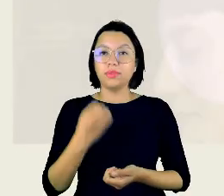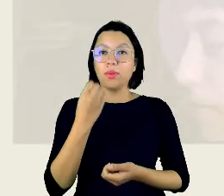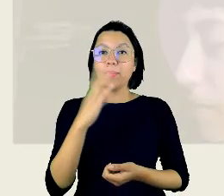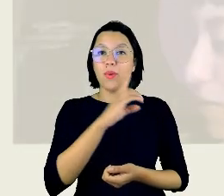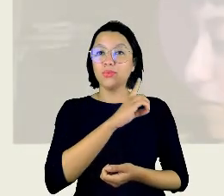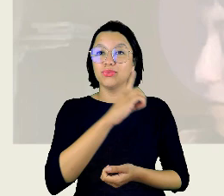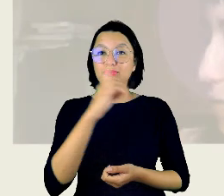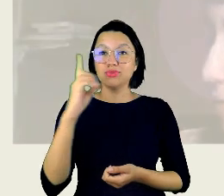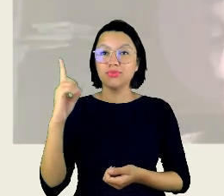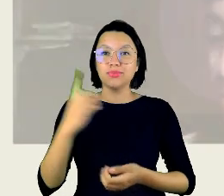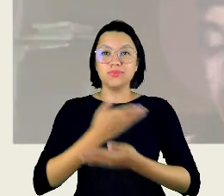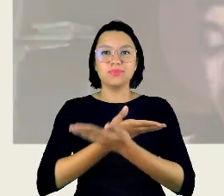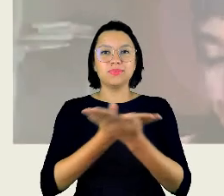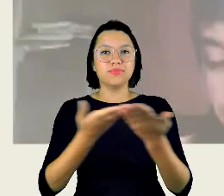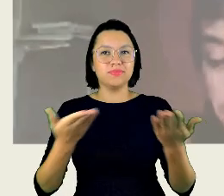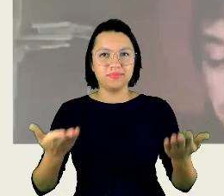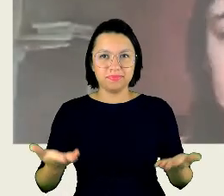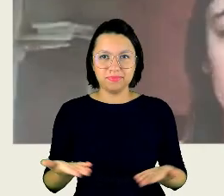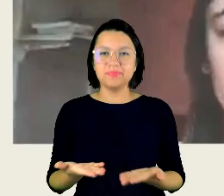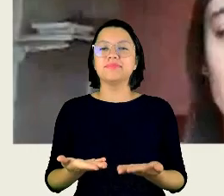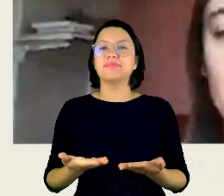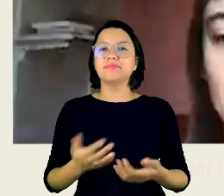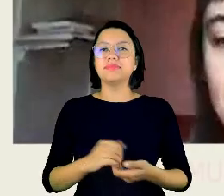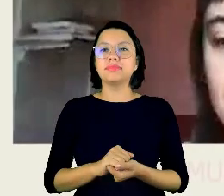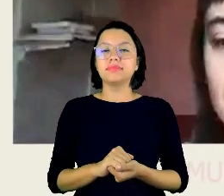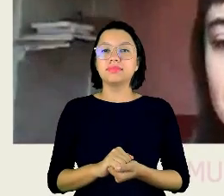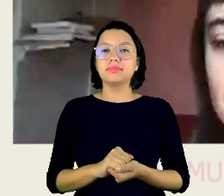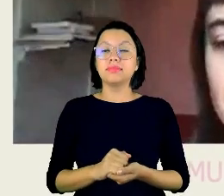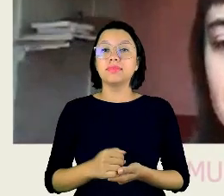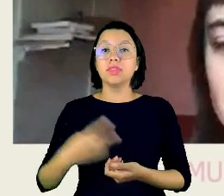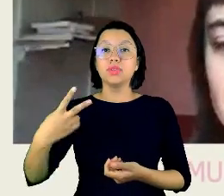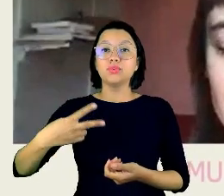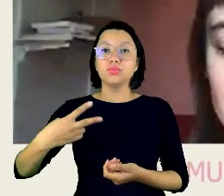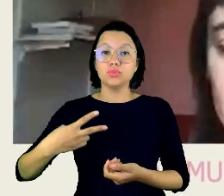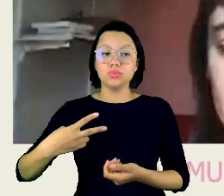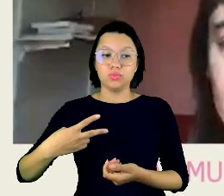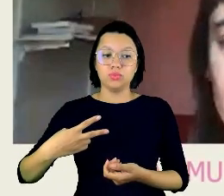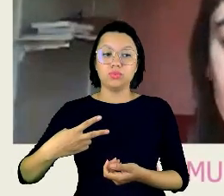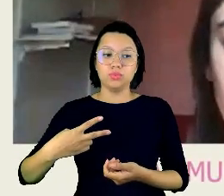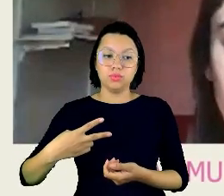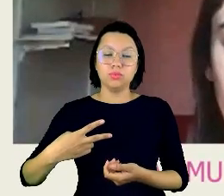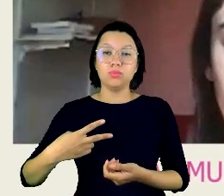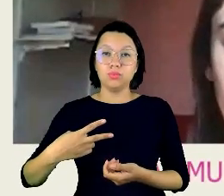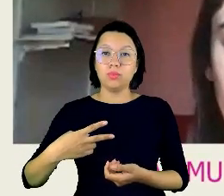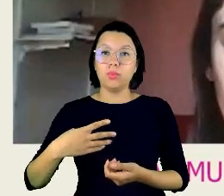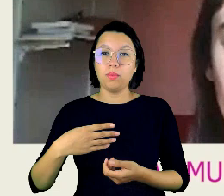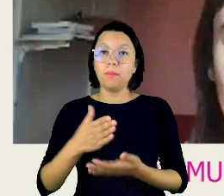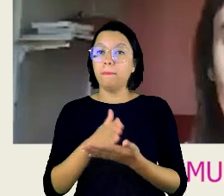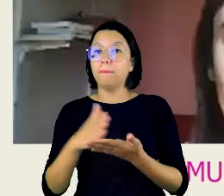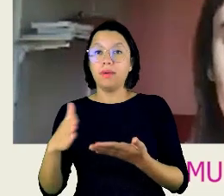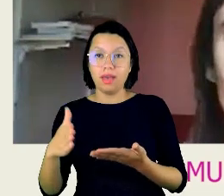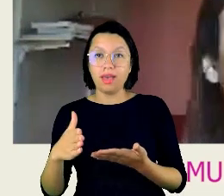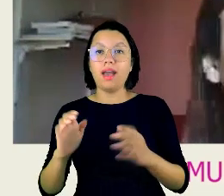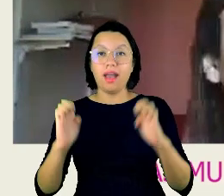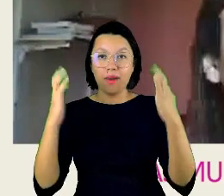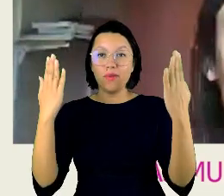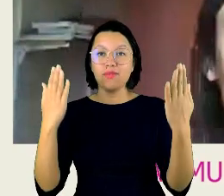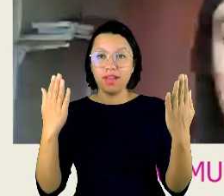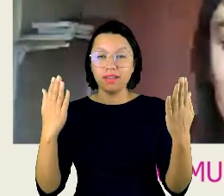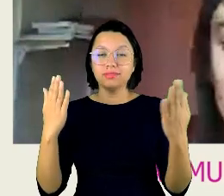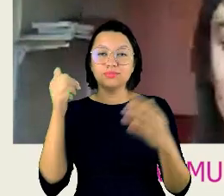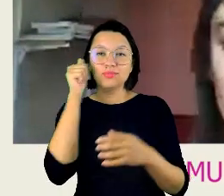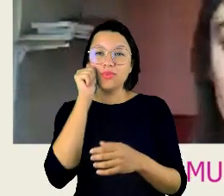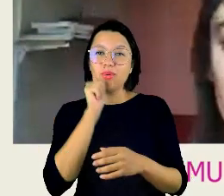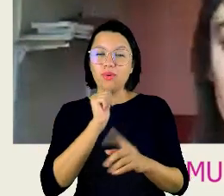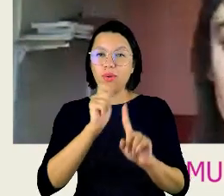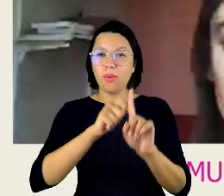Bom dia a todas e todos. Esse é o segundo episódio, o segundo evento do